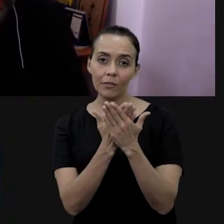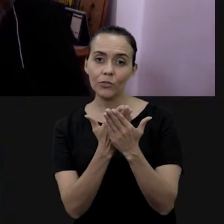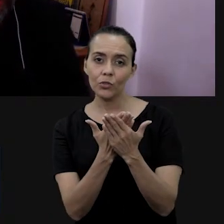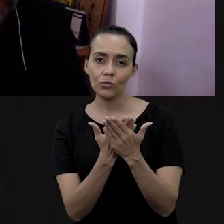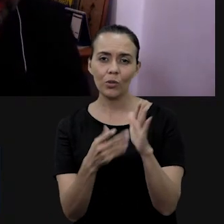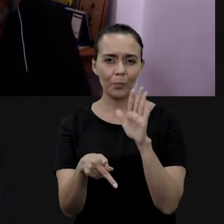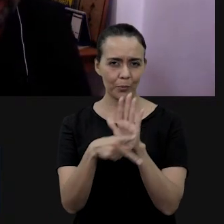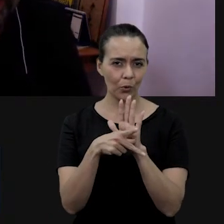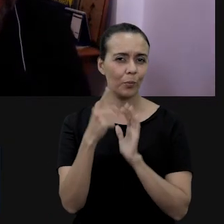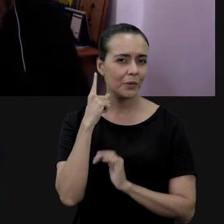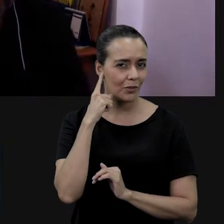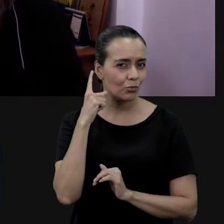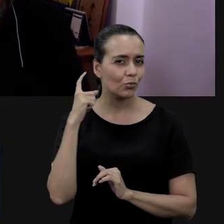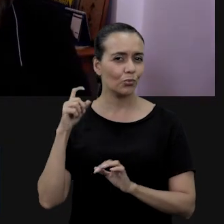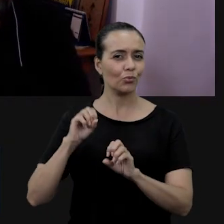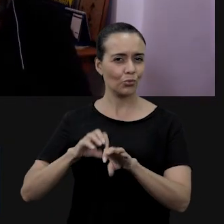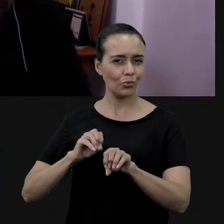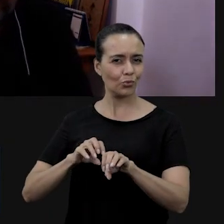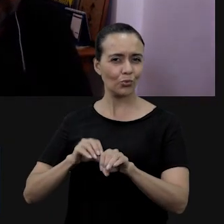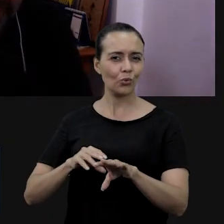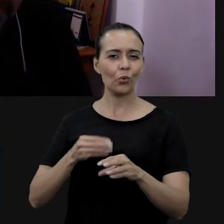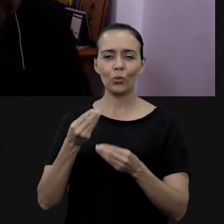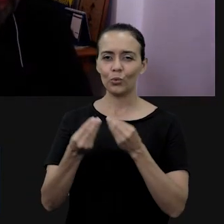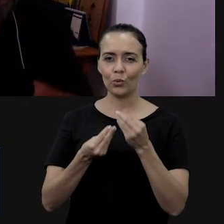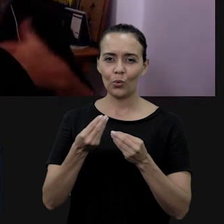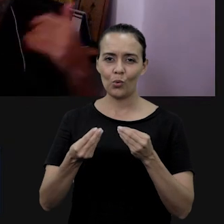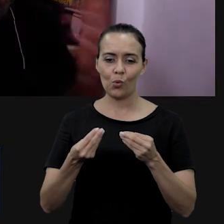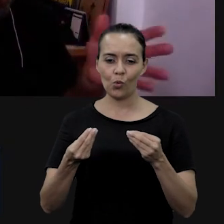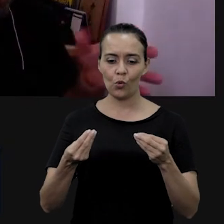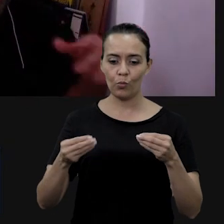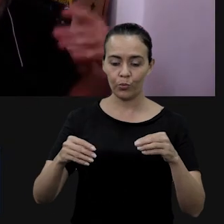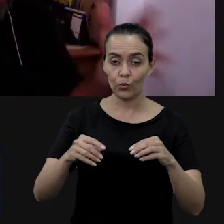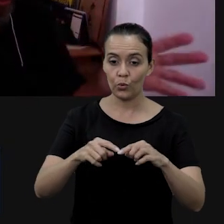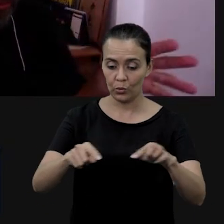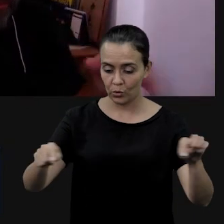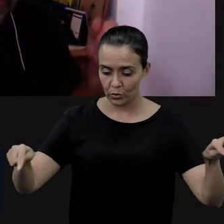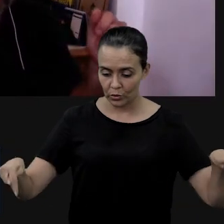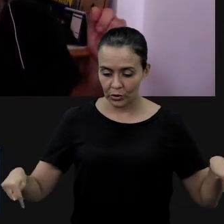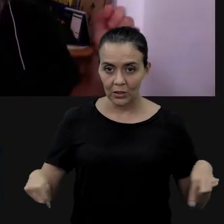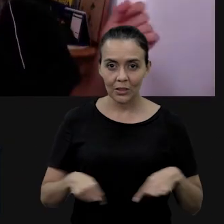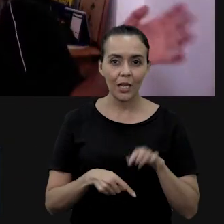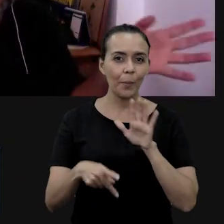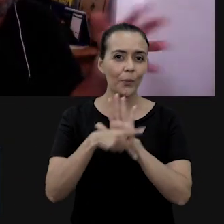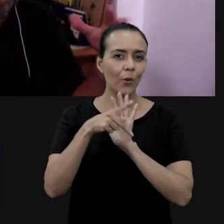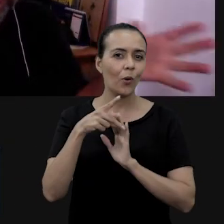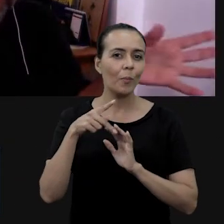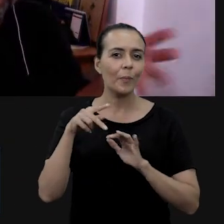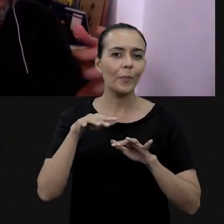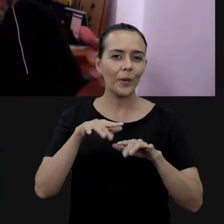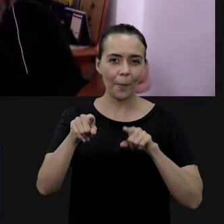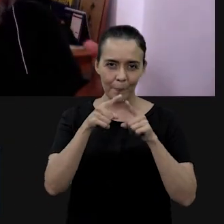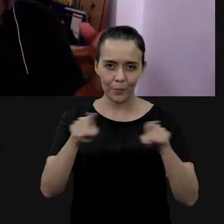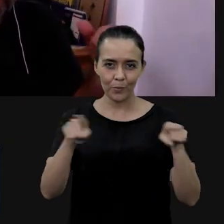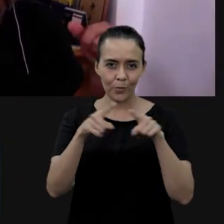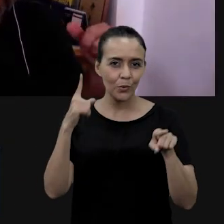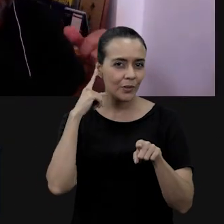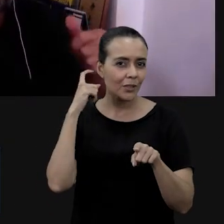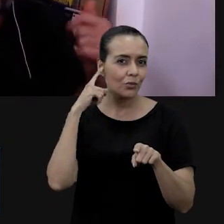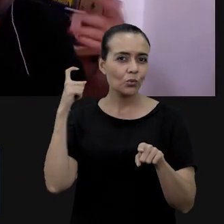esse tipo de escola que vai ensinar a engenharia do estúdio, vai trazer